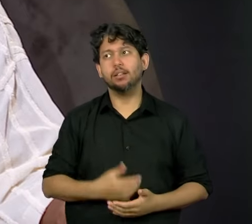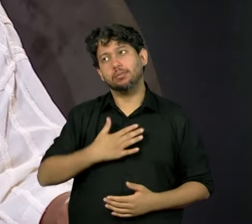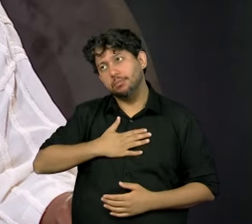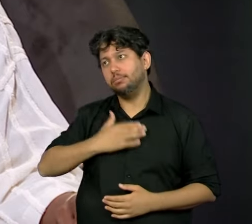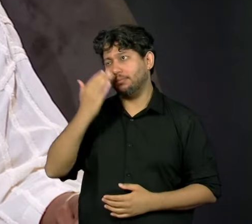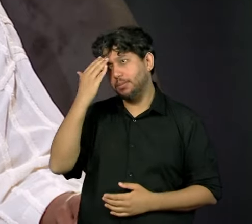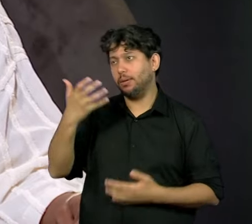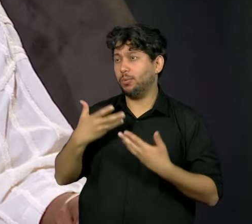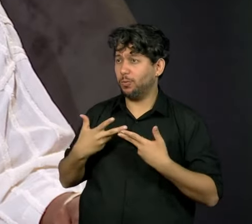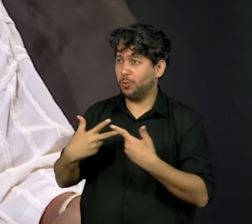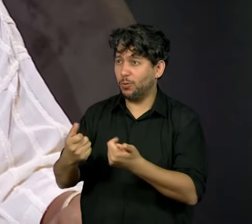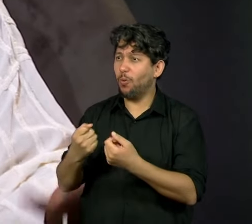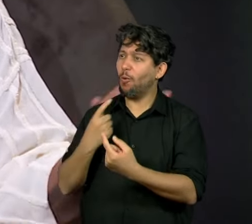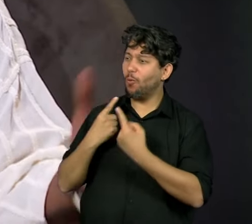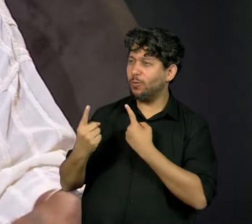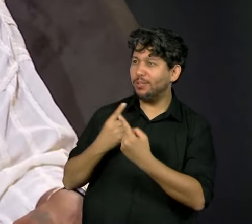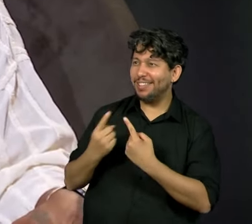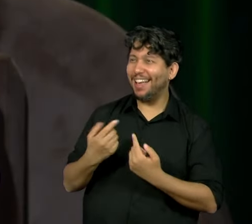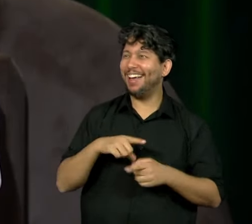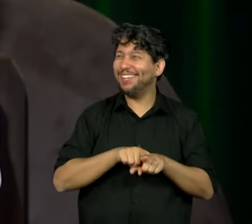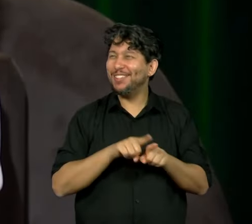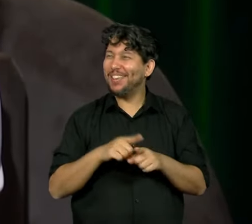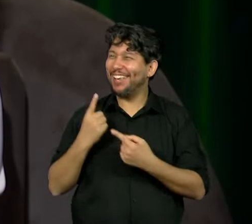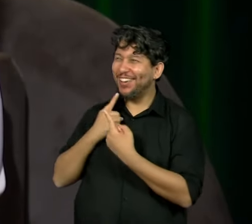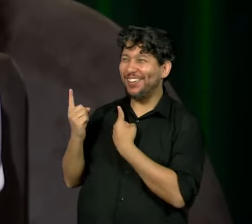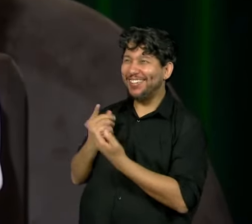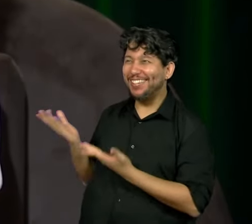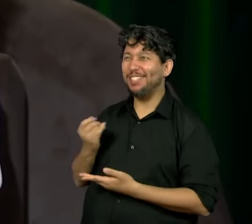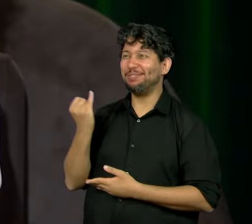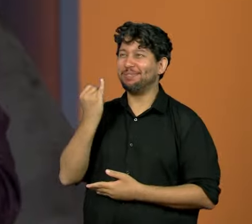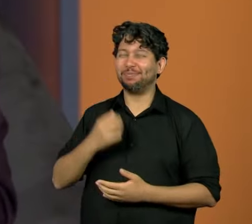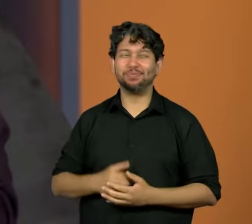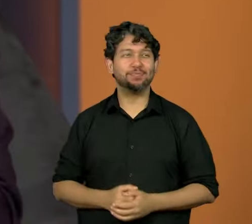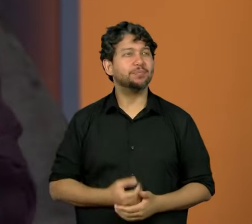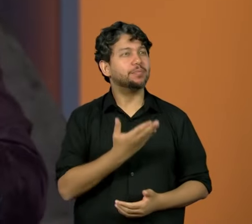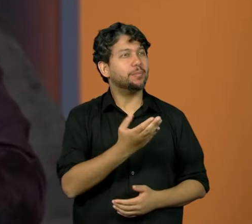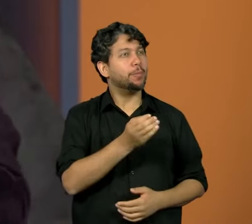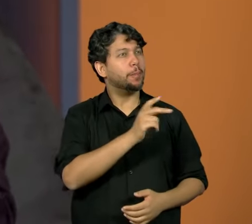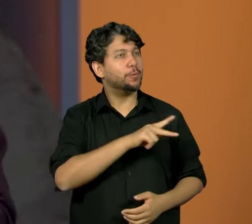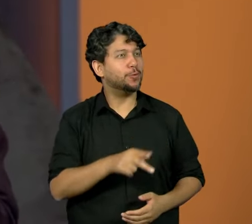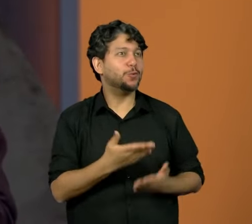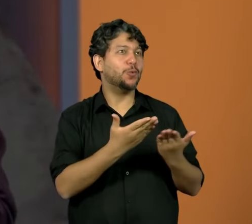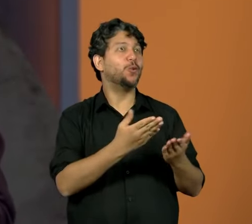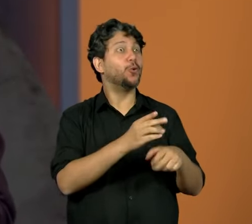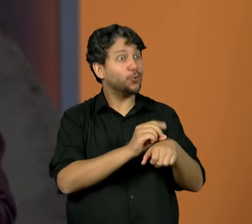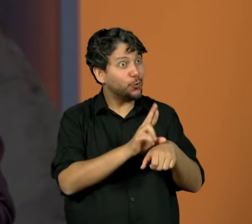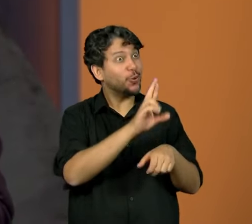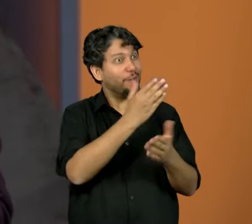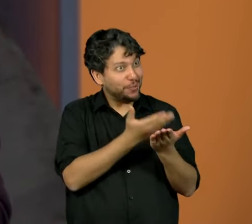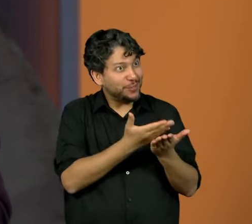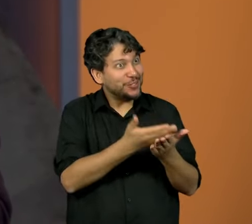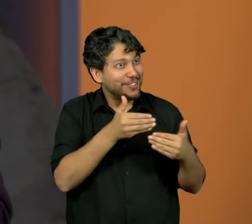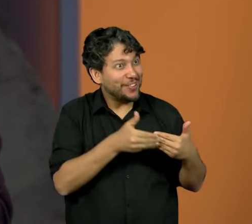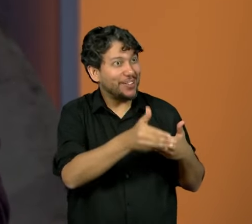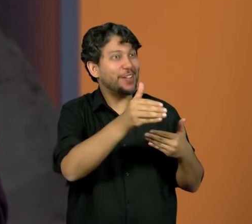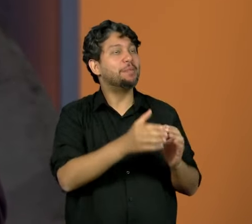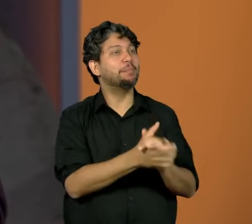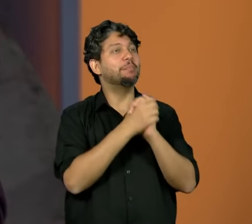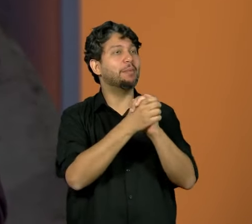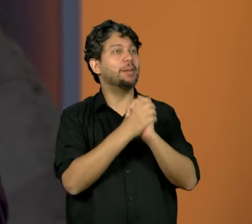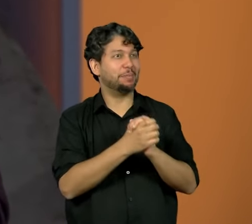prazer dividir essa conversa com você e com a Débora. Professora Débora, né, nossa doutoranda, parabéns pelo trabalho na ELA,